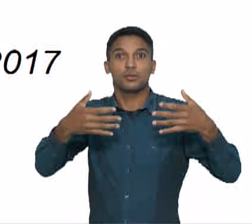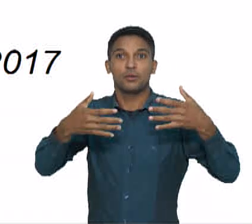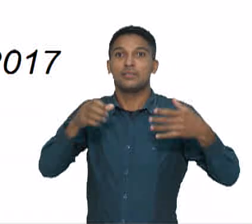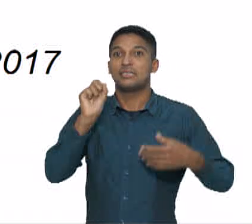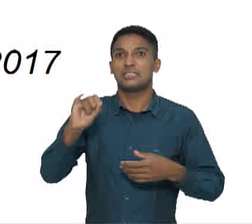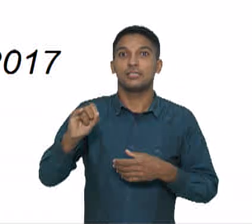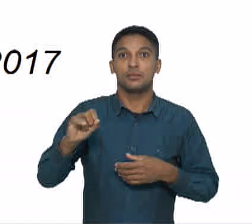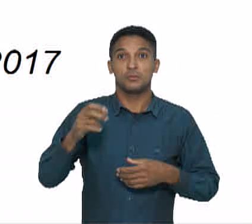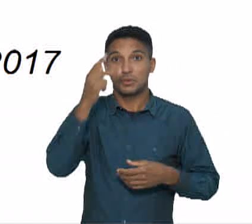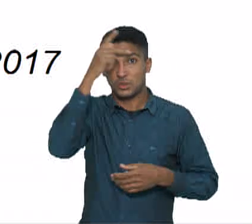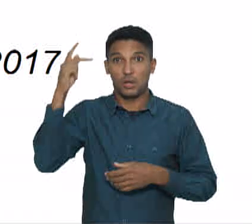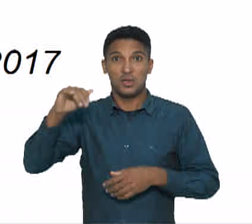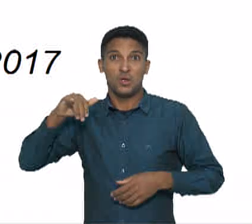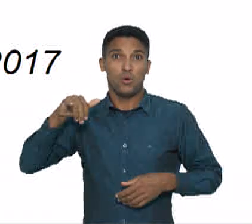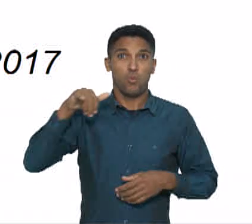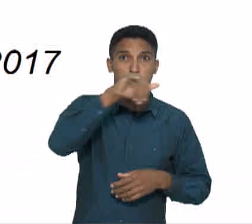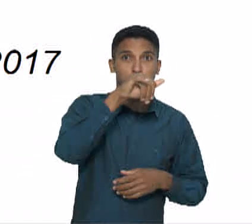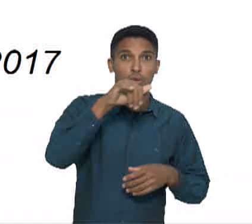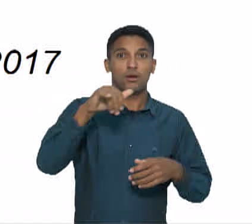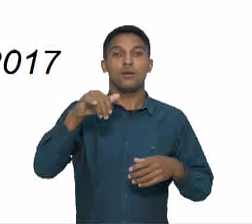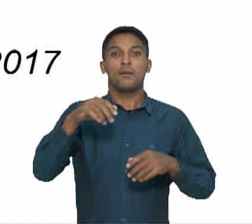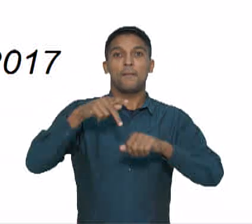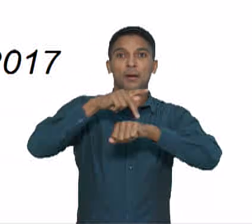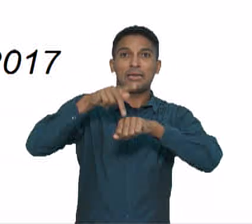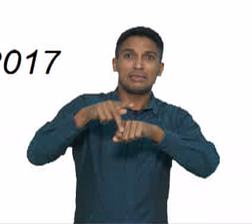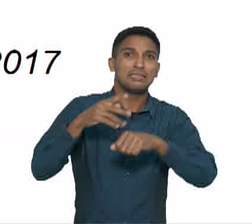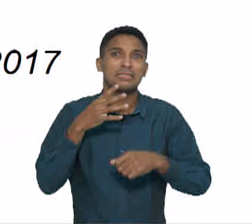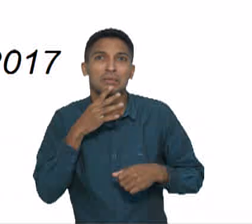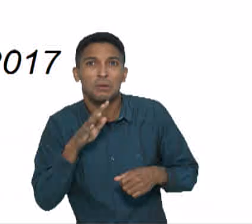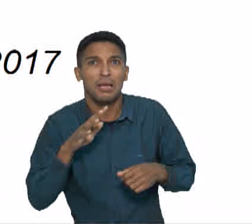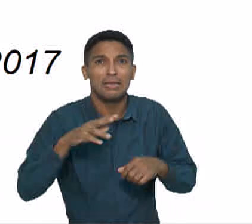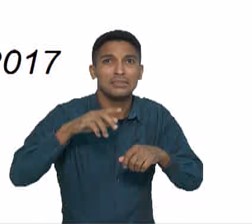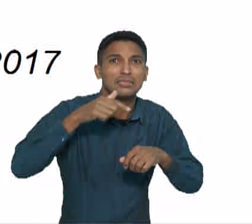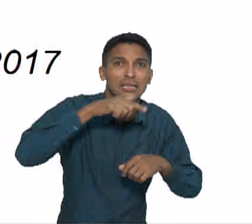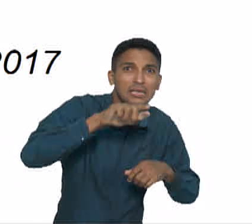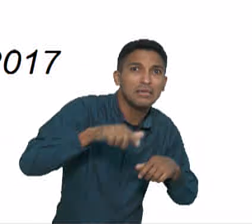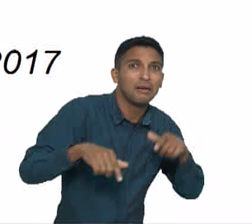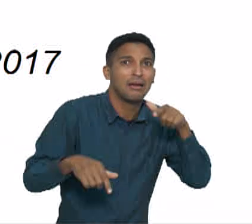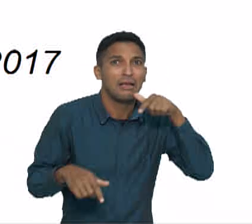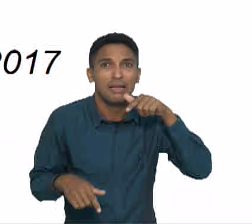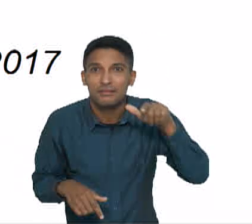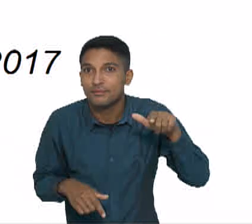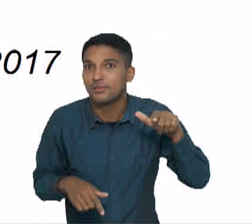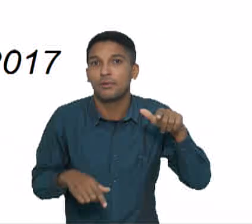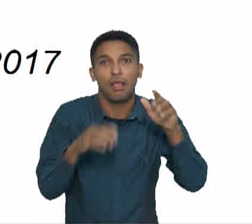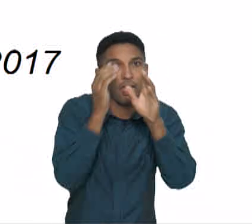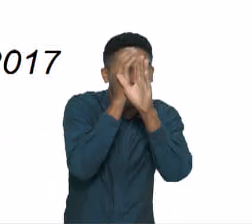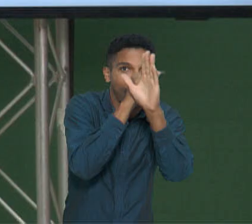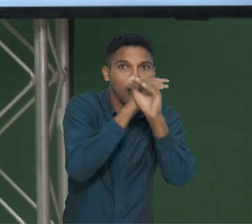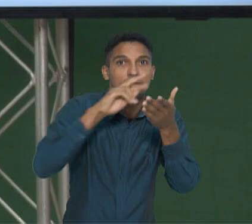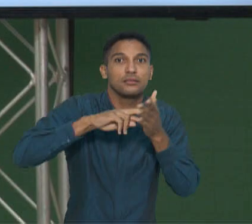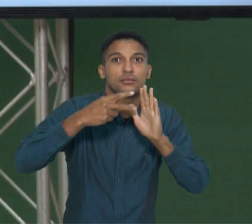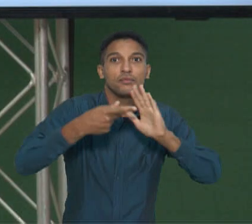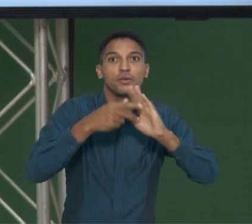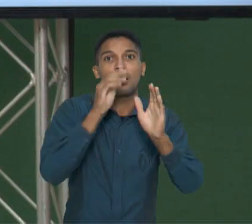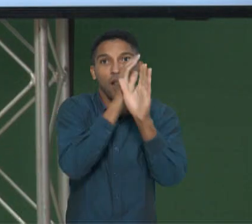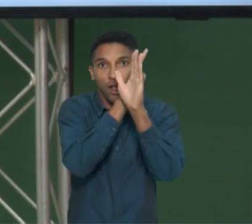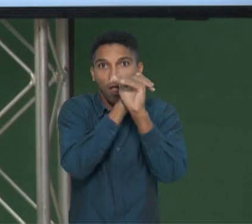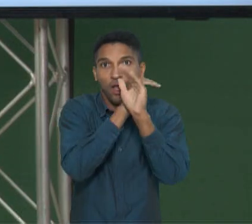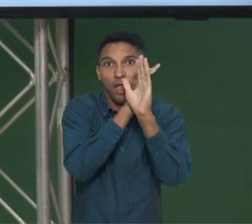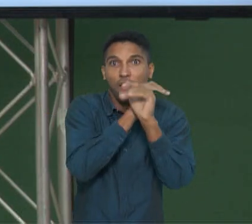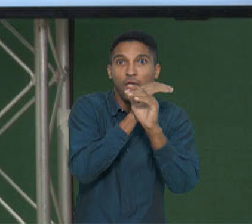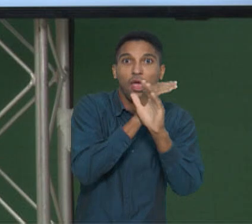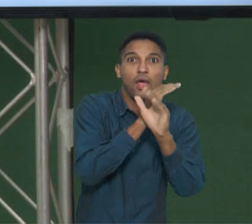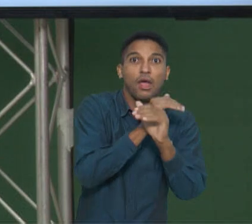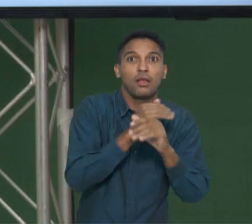al máximo de las posibilidades del destino. E aqui, né, só para vocês